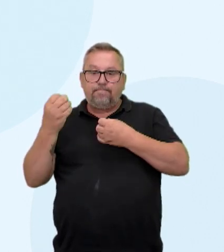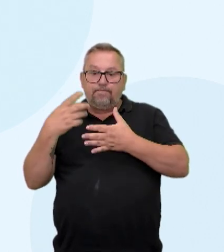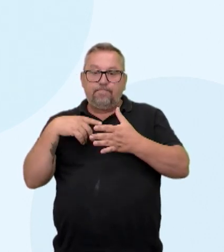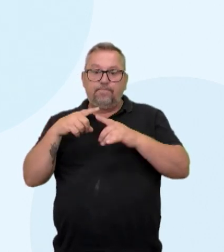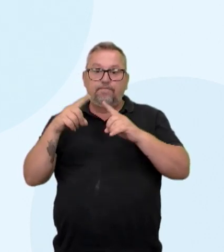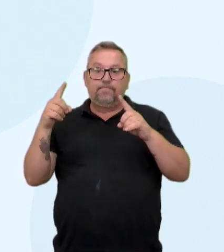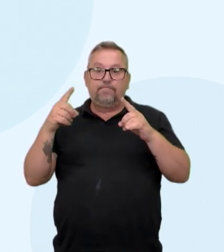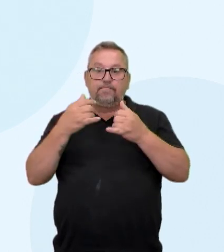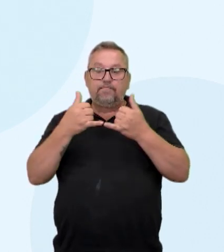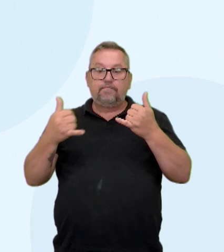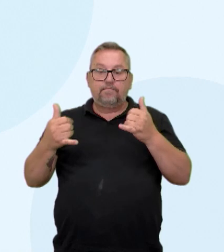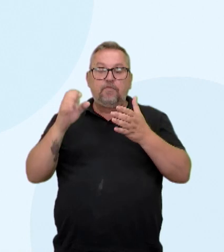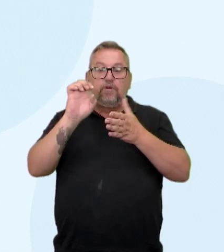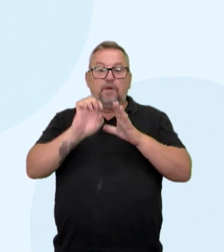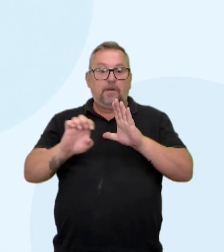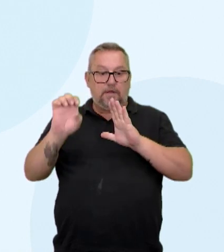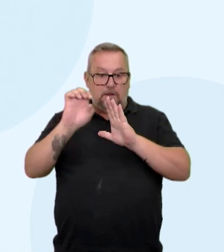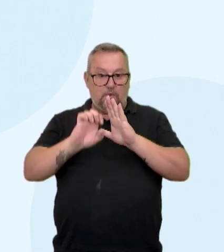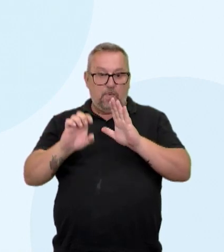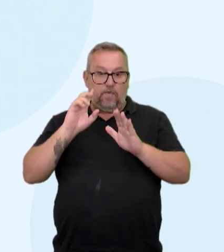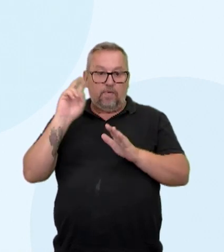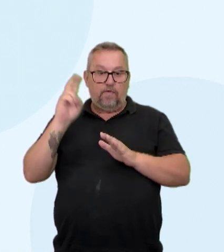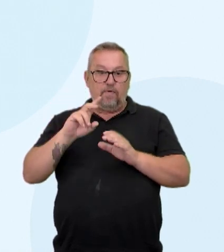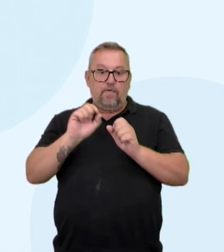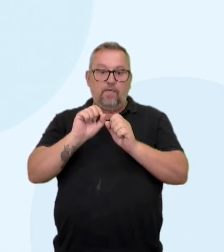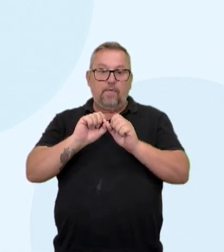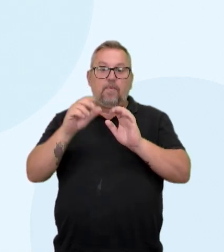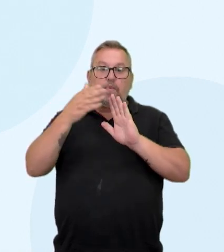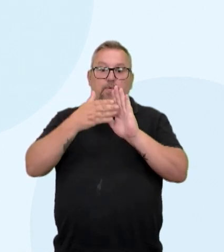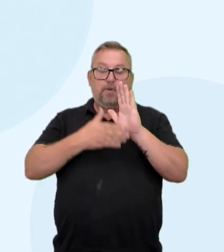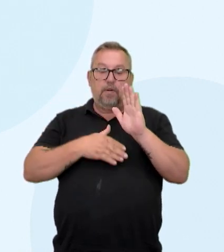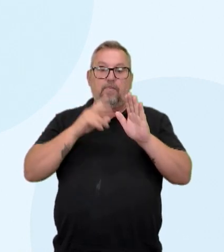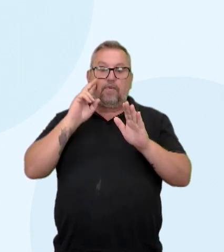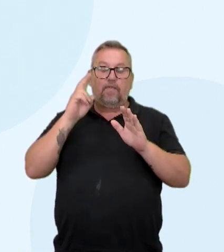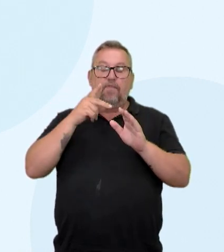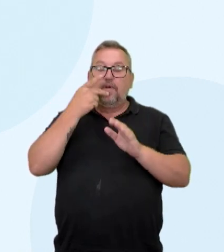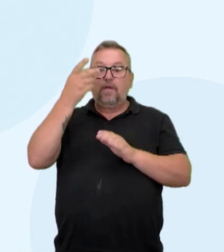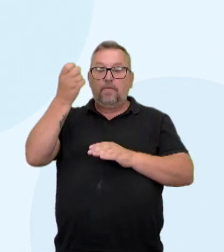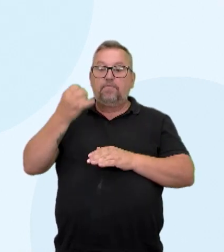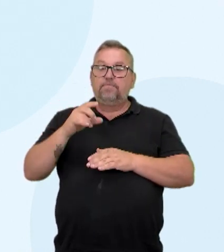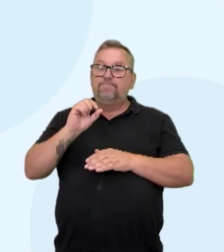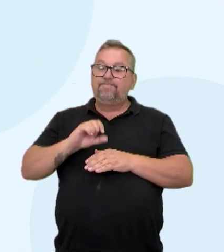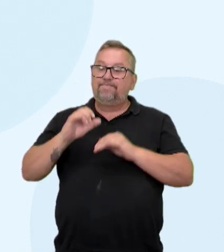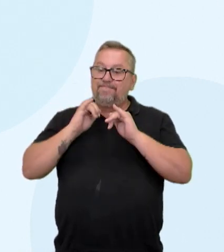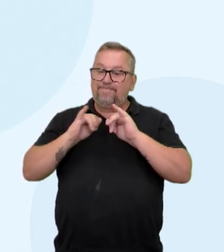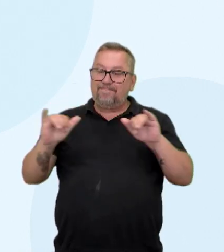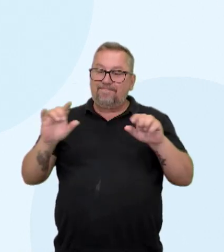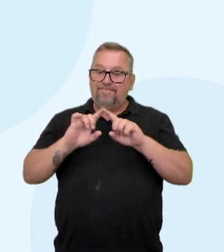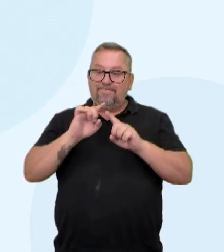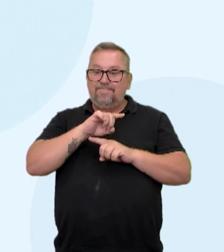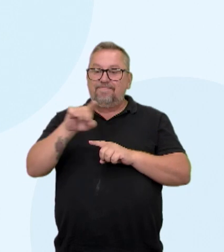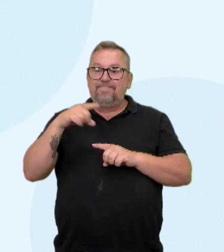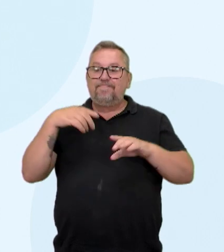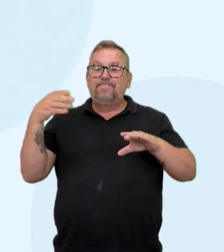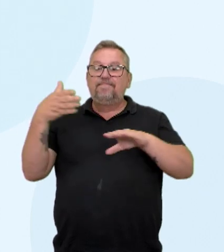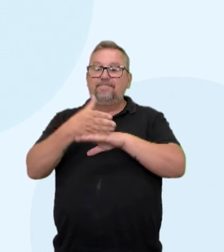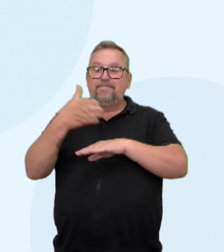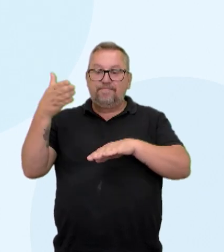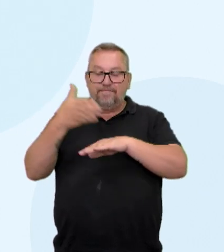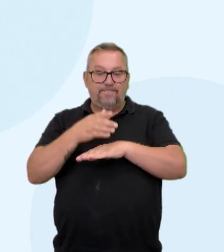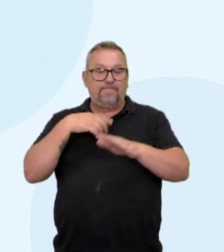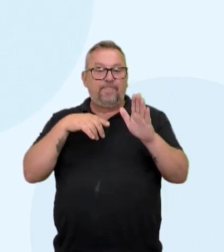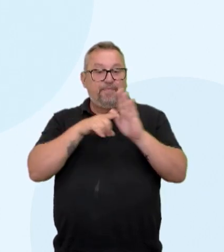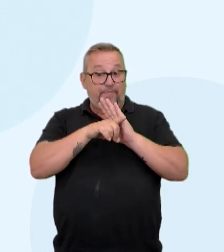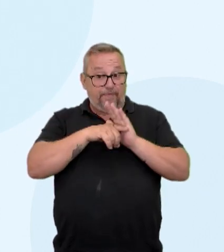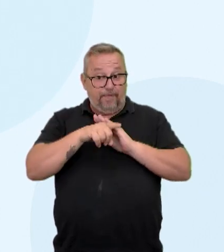sobre a sua linha editorial. Então a gente apurou ali aquele jornal na tela, falamos um pouquinho sobre a notícia, mas era para vocês entrarem lá e